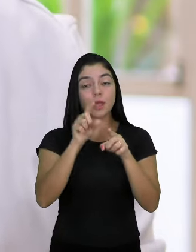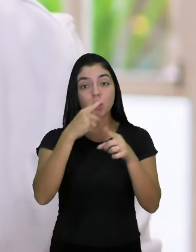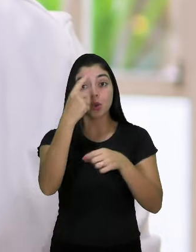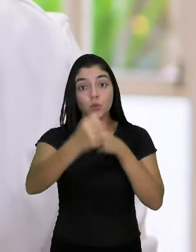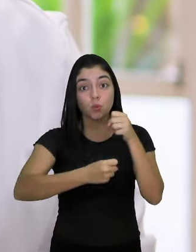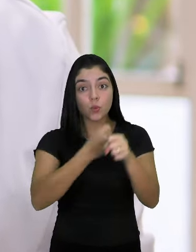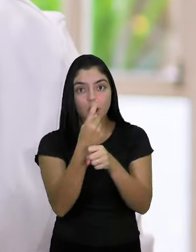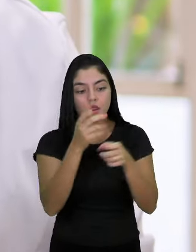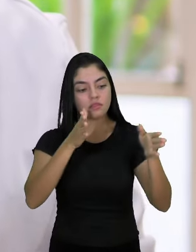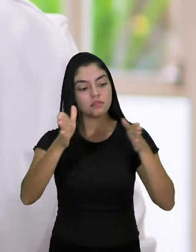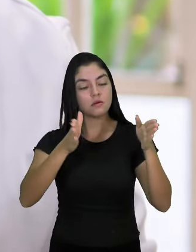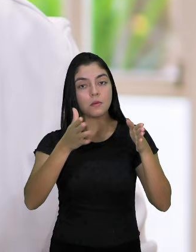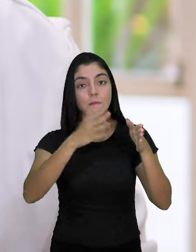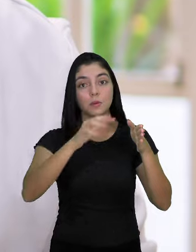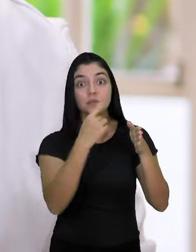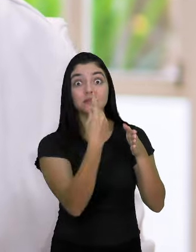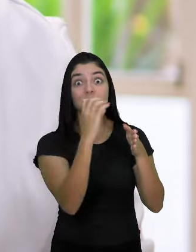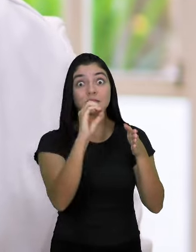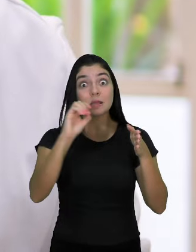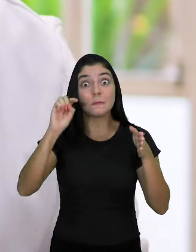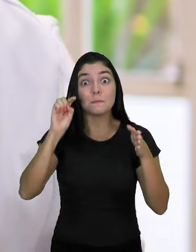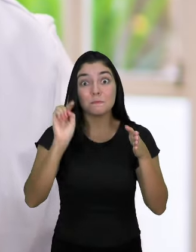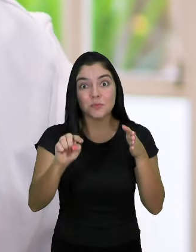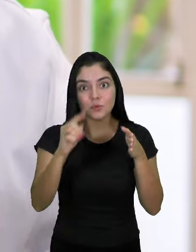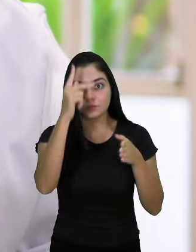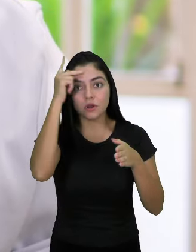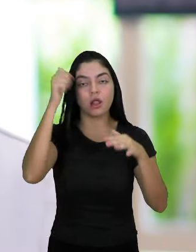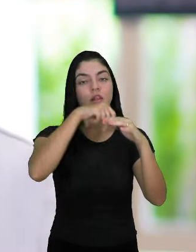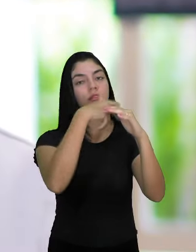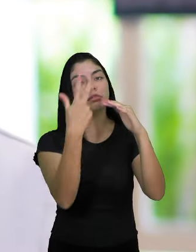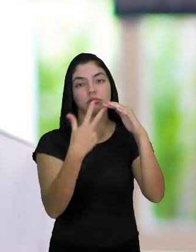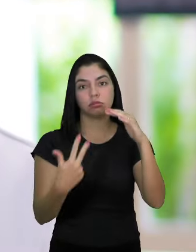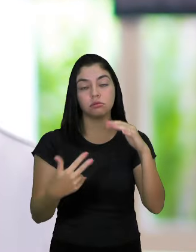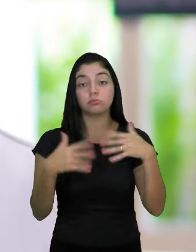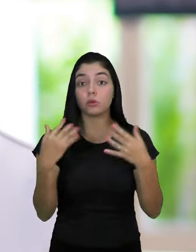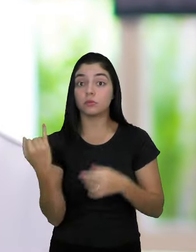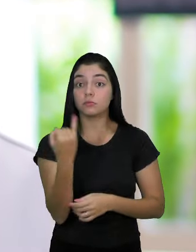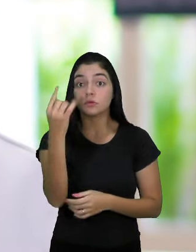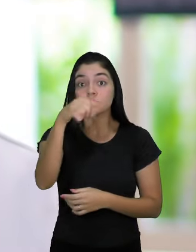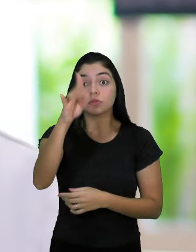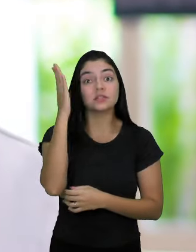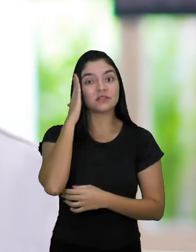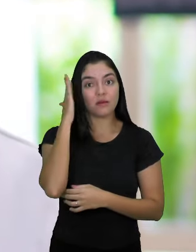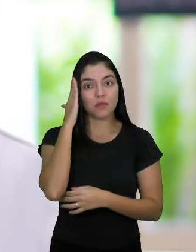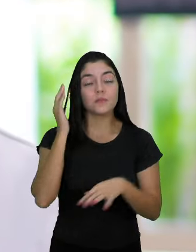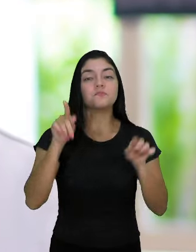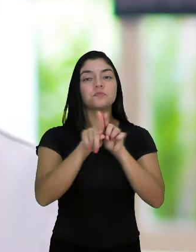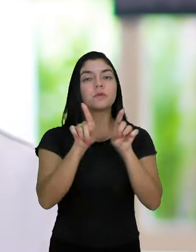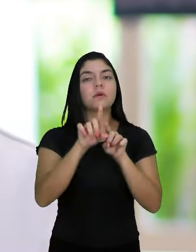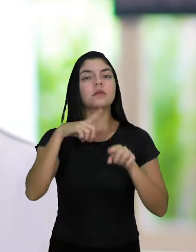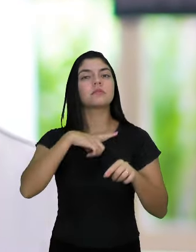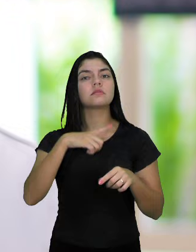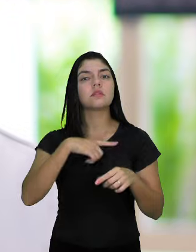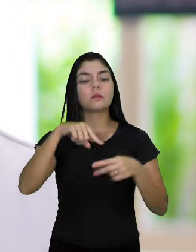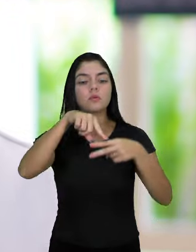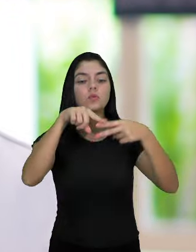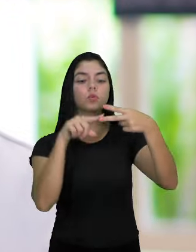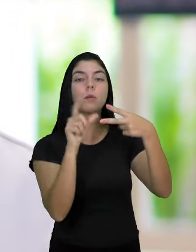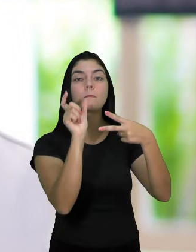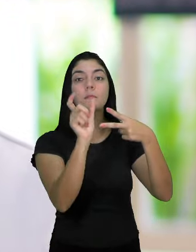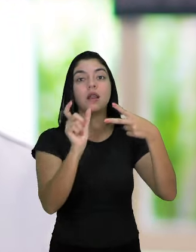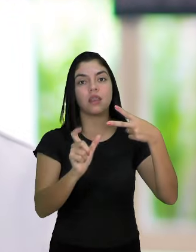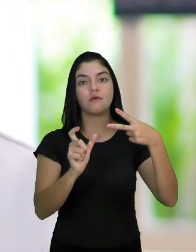saber lidar com essa situação. Pode acontecer ao seu lado. Tem duas palavras que são muito importantes quando